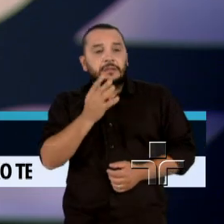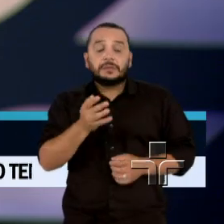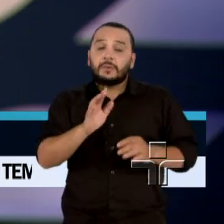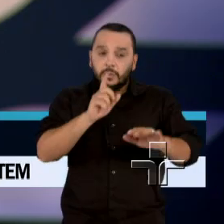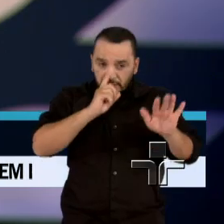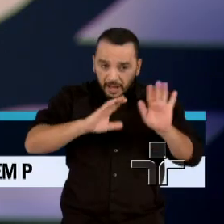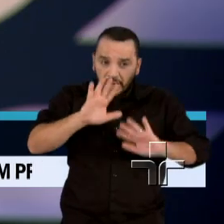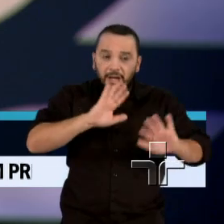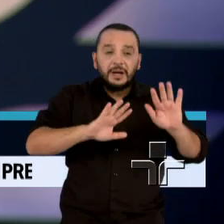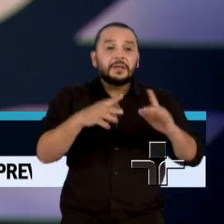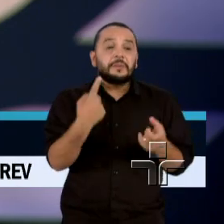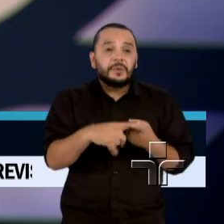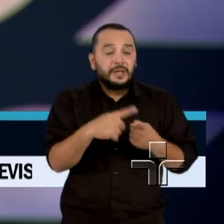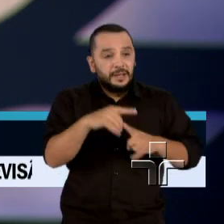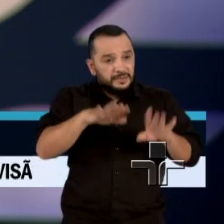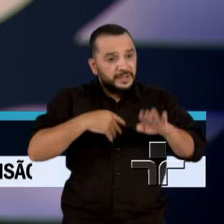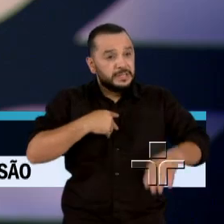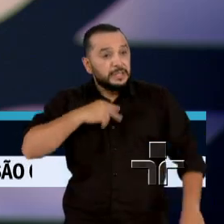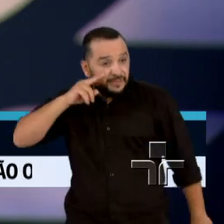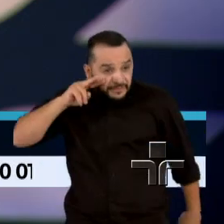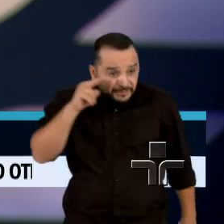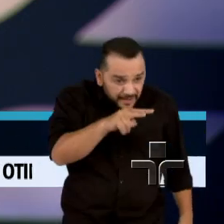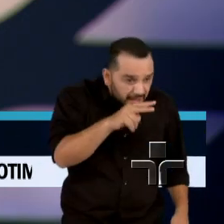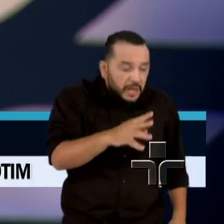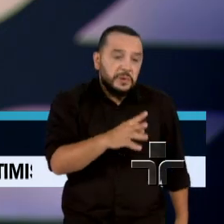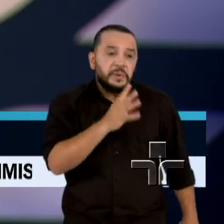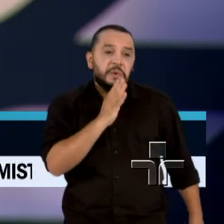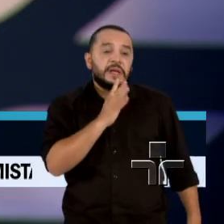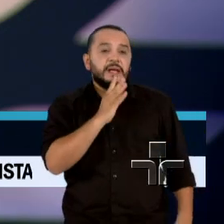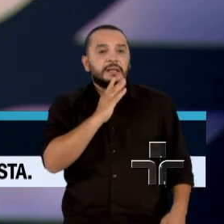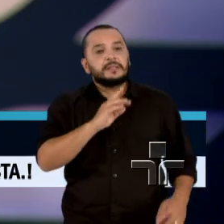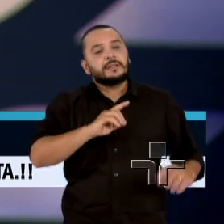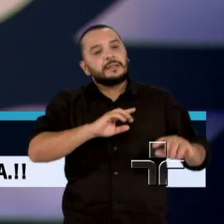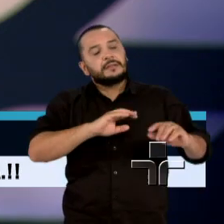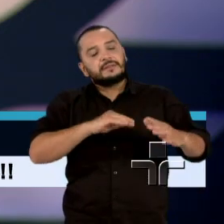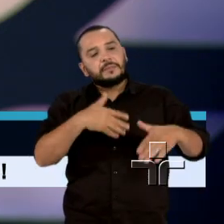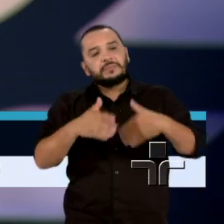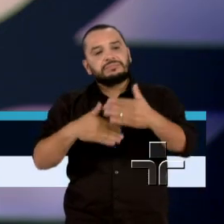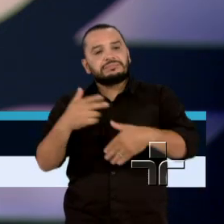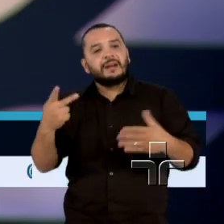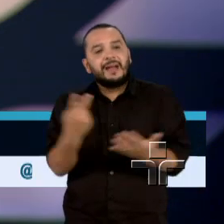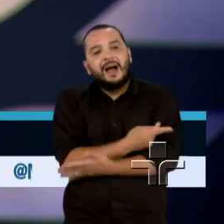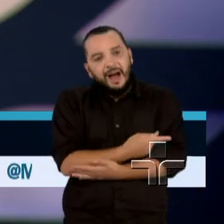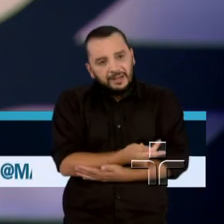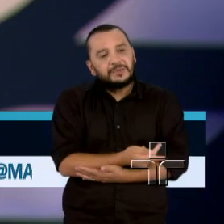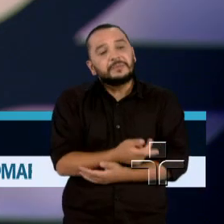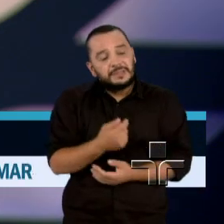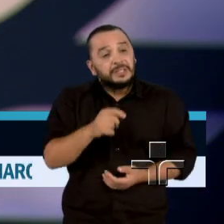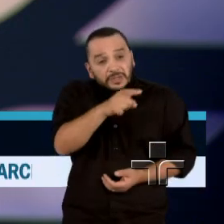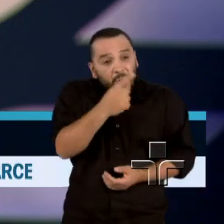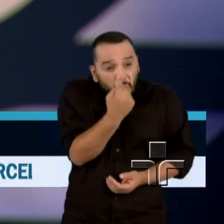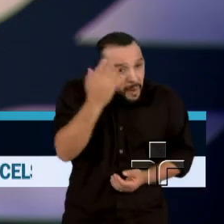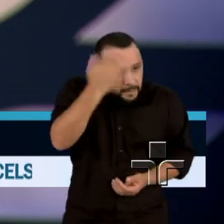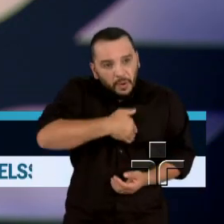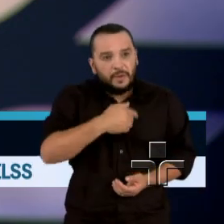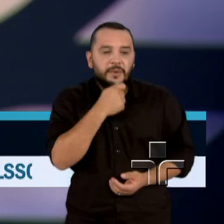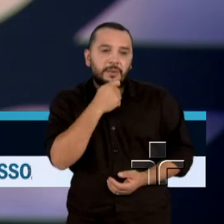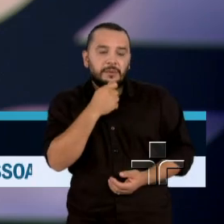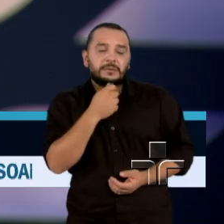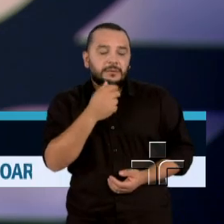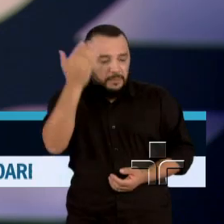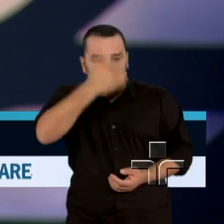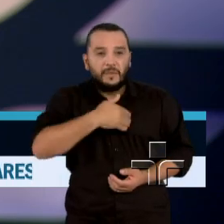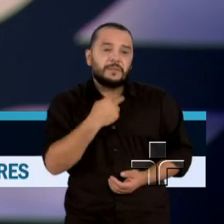a única prova a sustentar as decisões condenatórias. E acho que uma outra questão que é muito importante da gente trazer é que existem